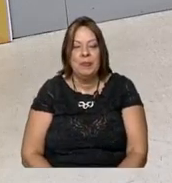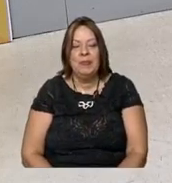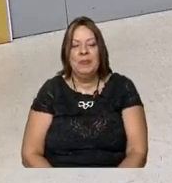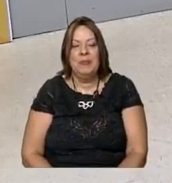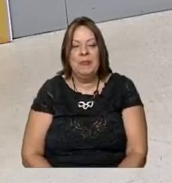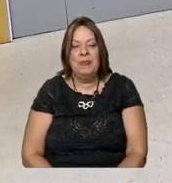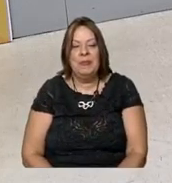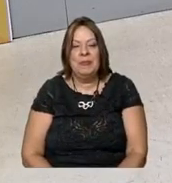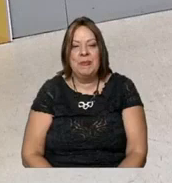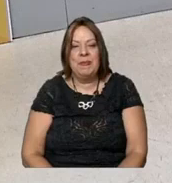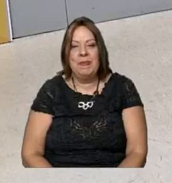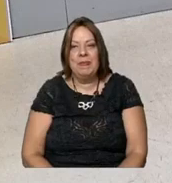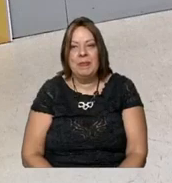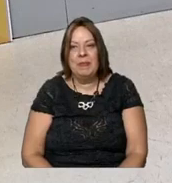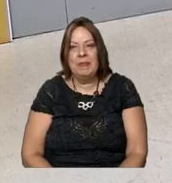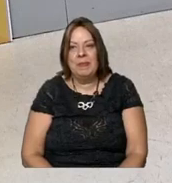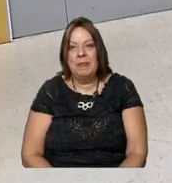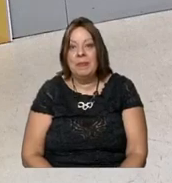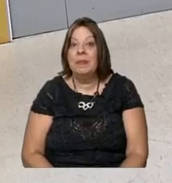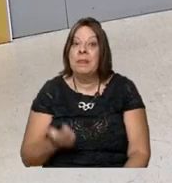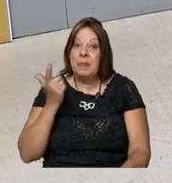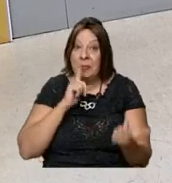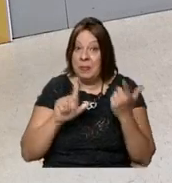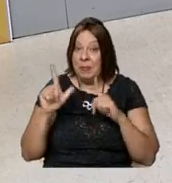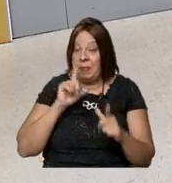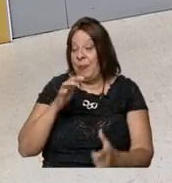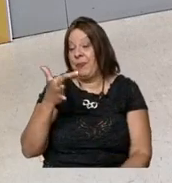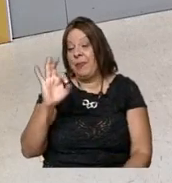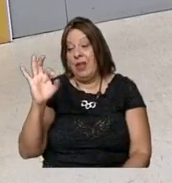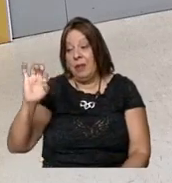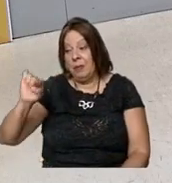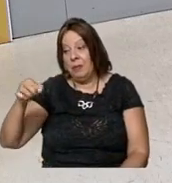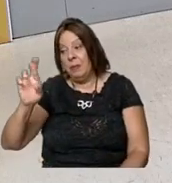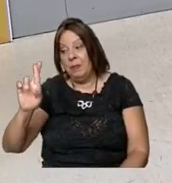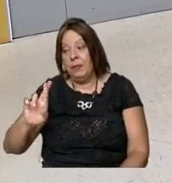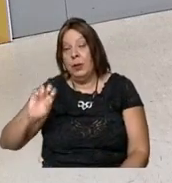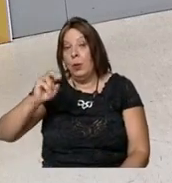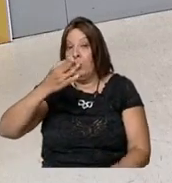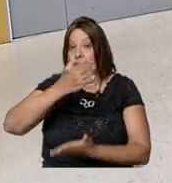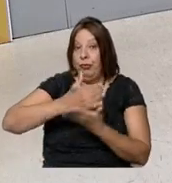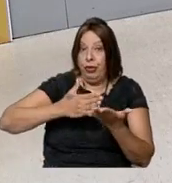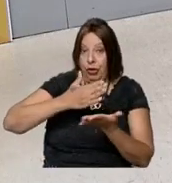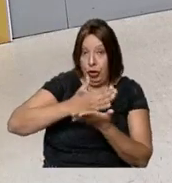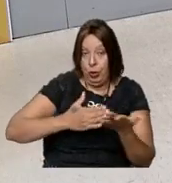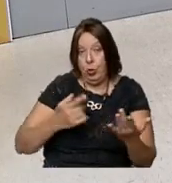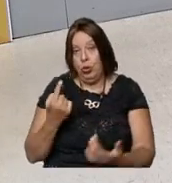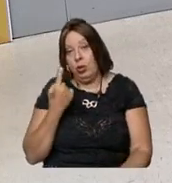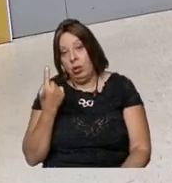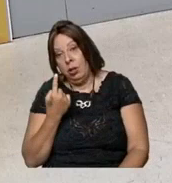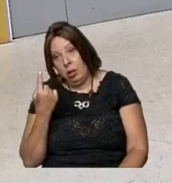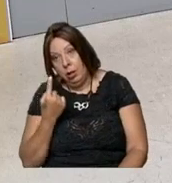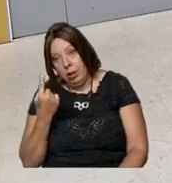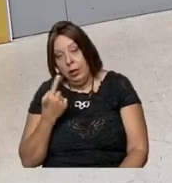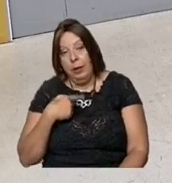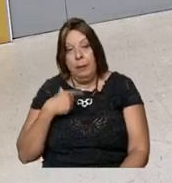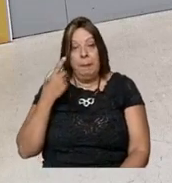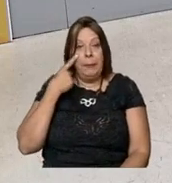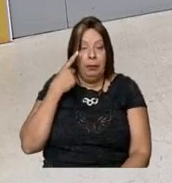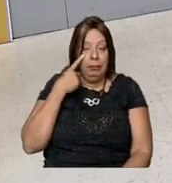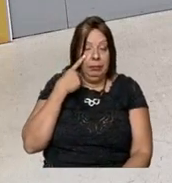Será que você vai levar 100 mil sozinho? Será que os contemplados vão ter que dividir? Será que é essa bolinha que